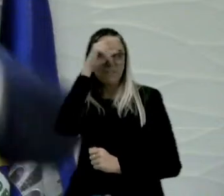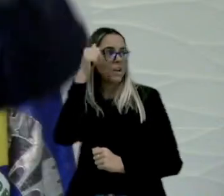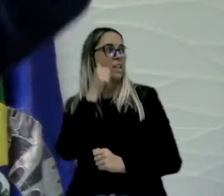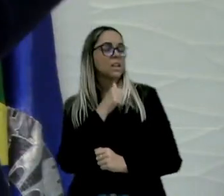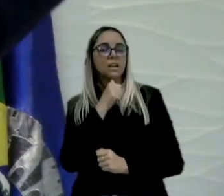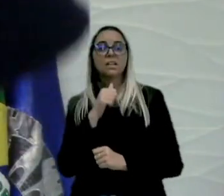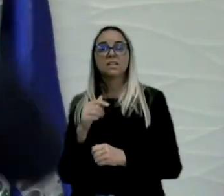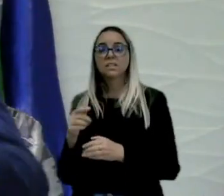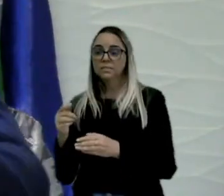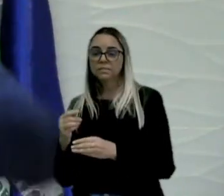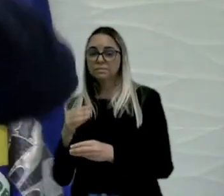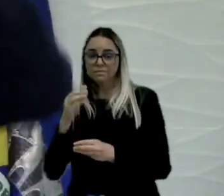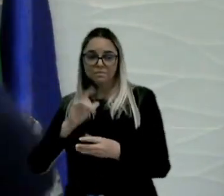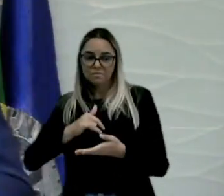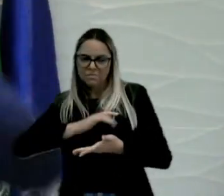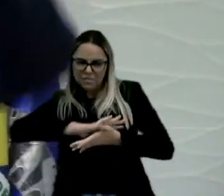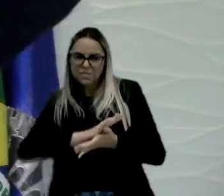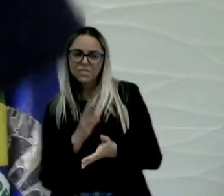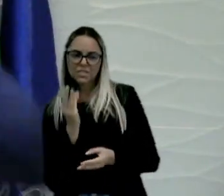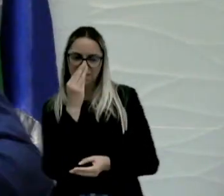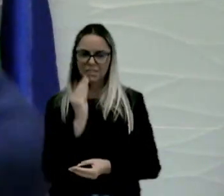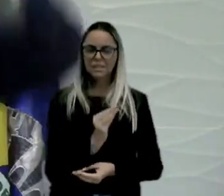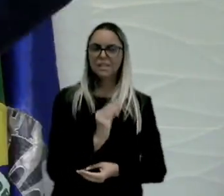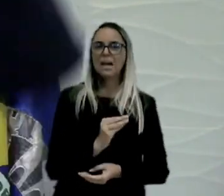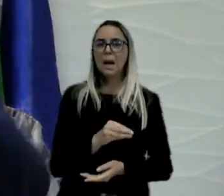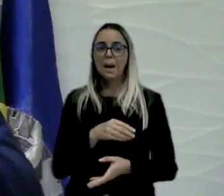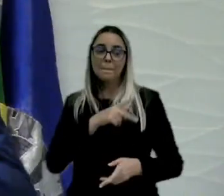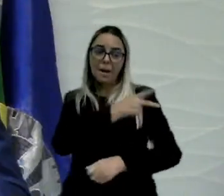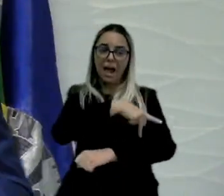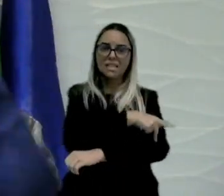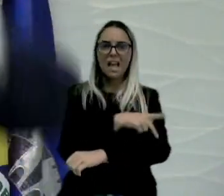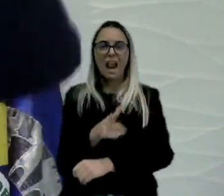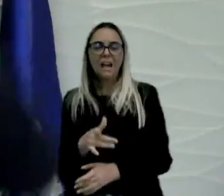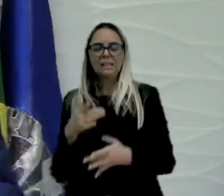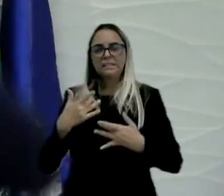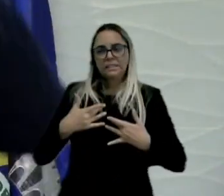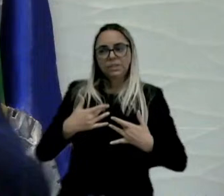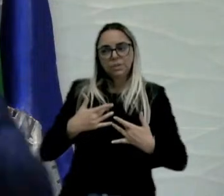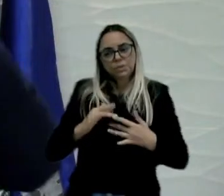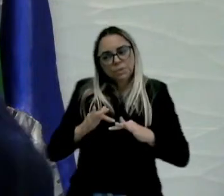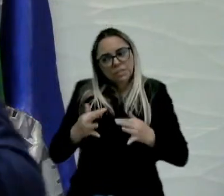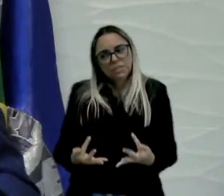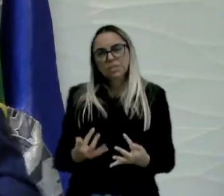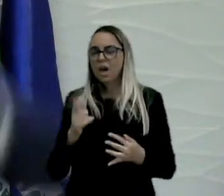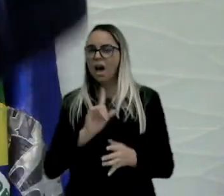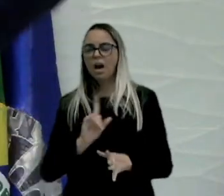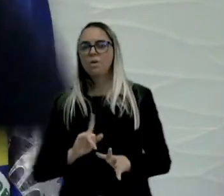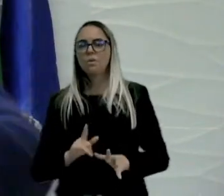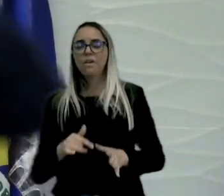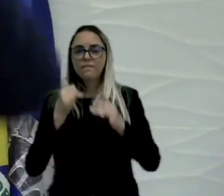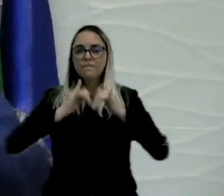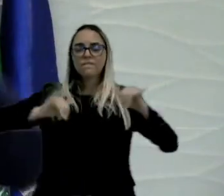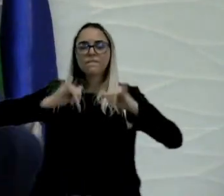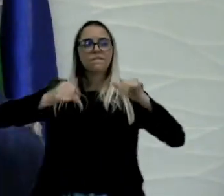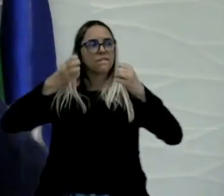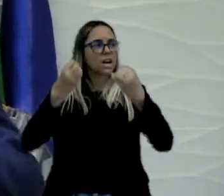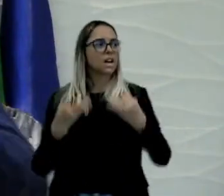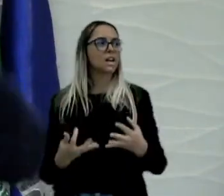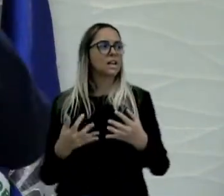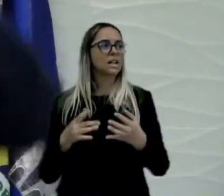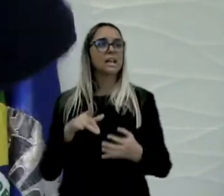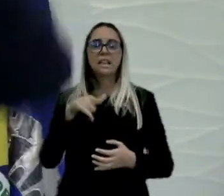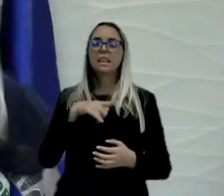e ela não é humilde para vir aqui e dizer que São Bento do Una tem um legítimo